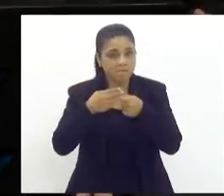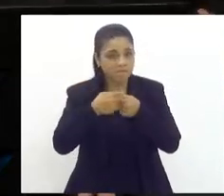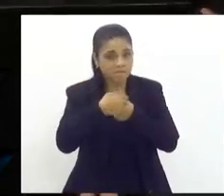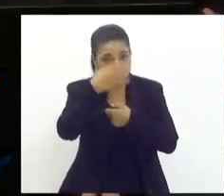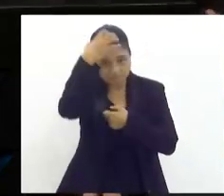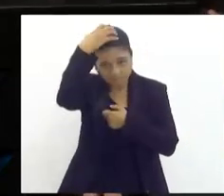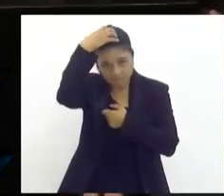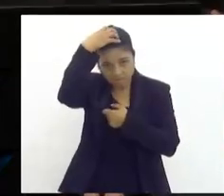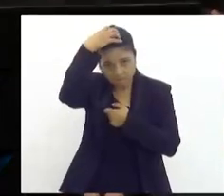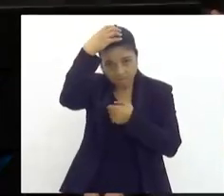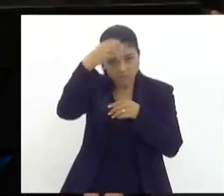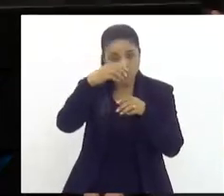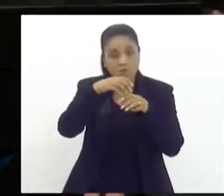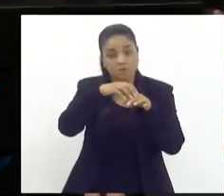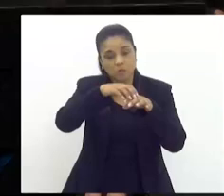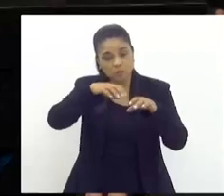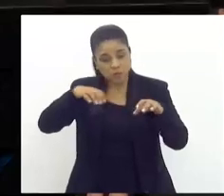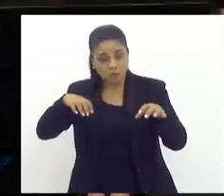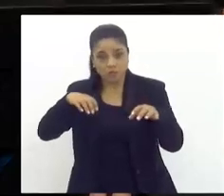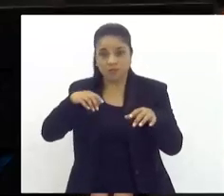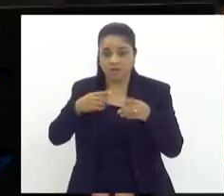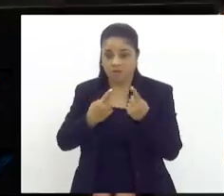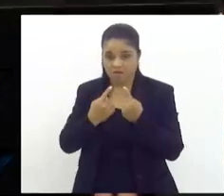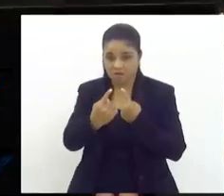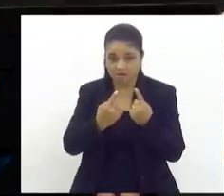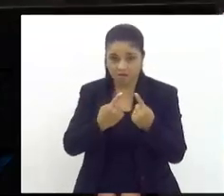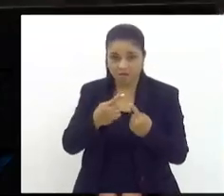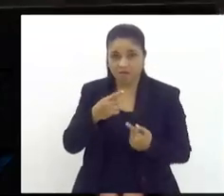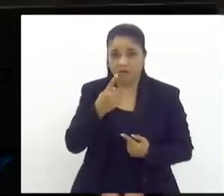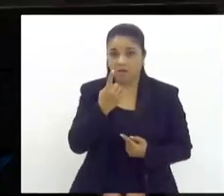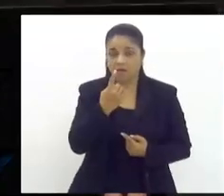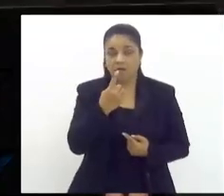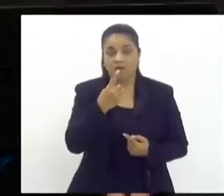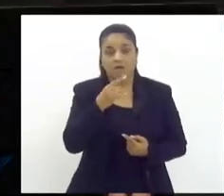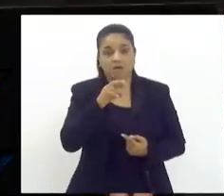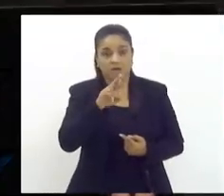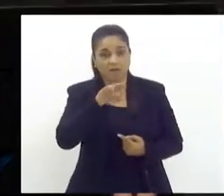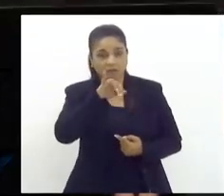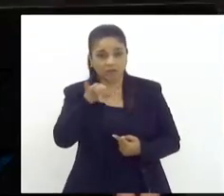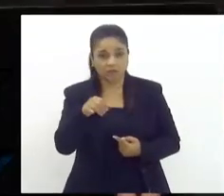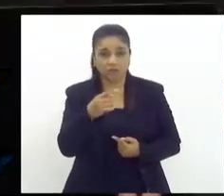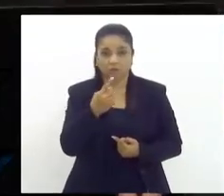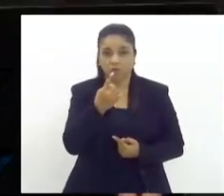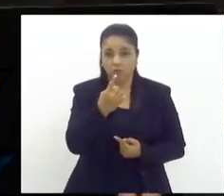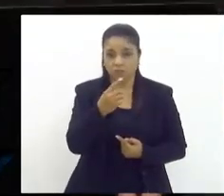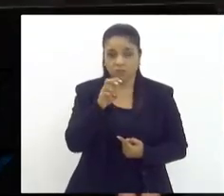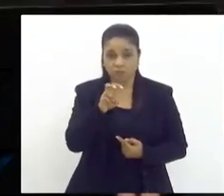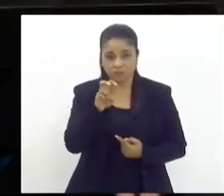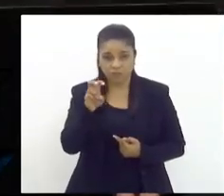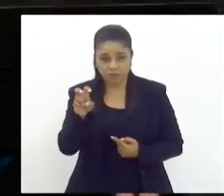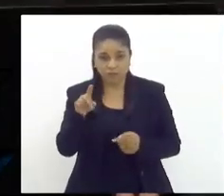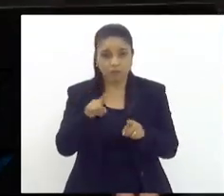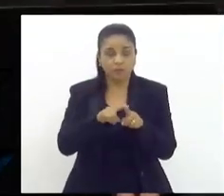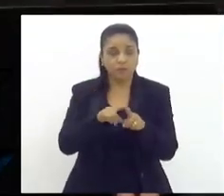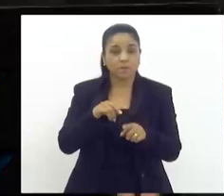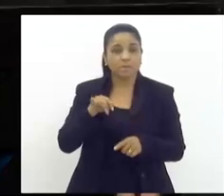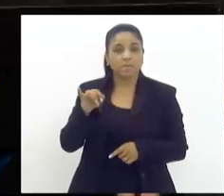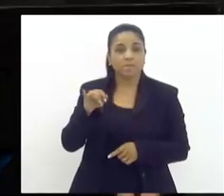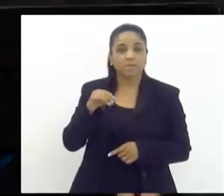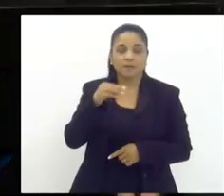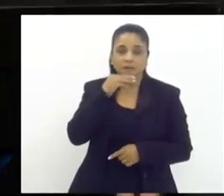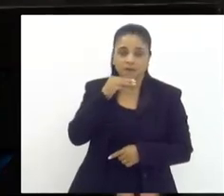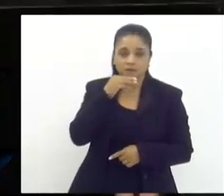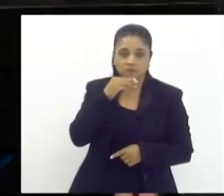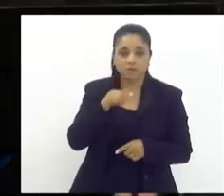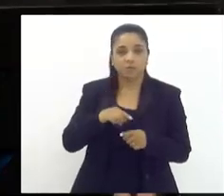isolado pela rj-155 e também a Rio Santos como Paraty Mangaratiba Rio Claro não é assim não